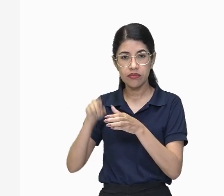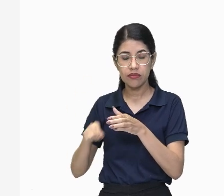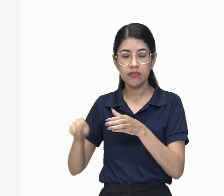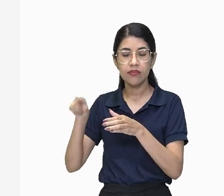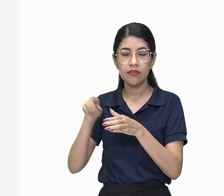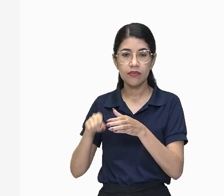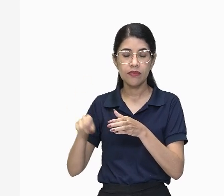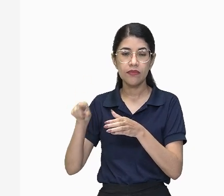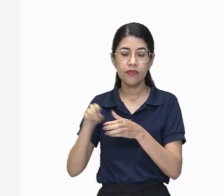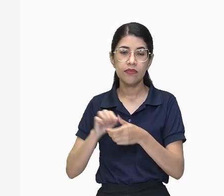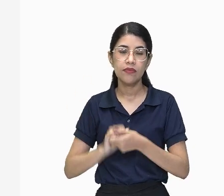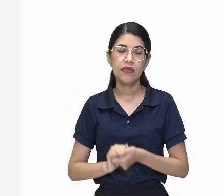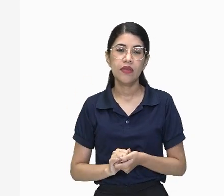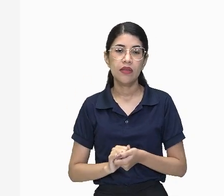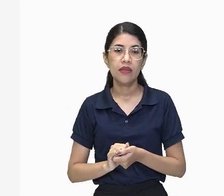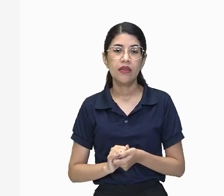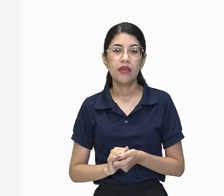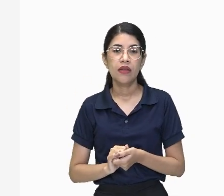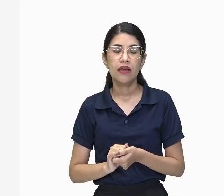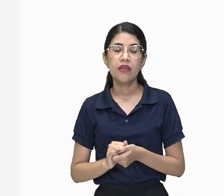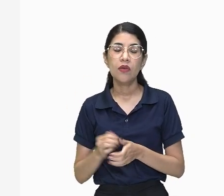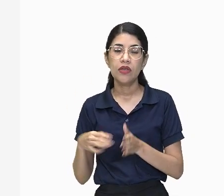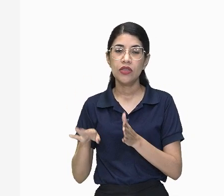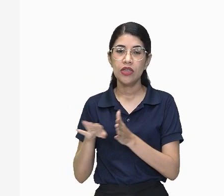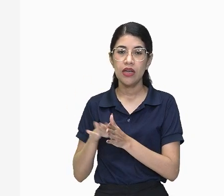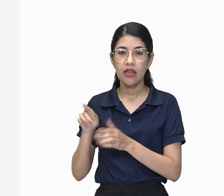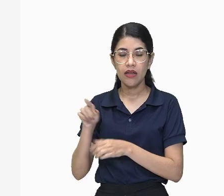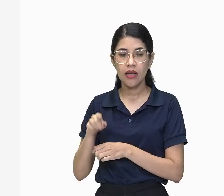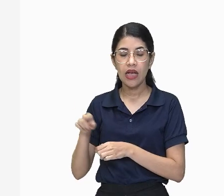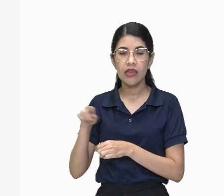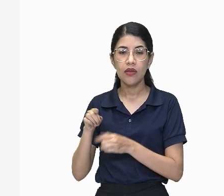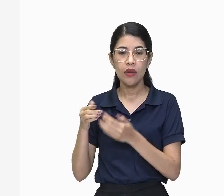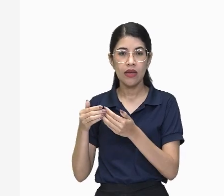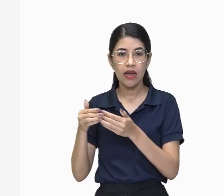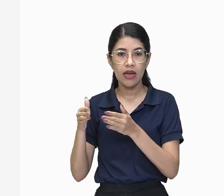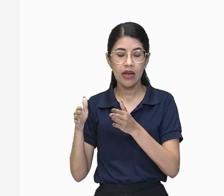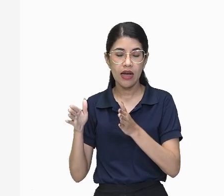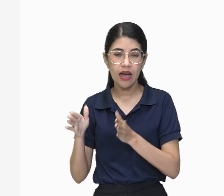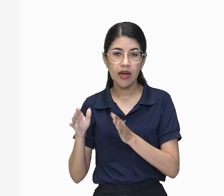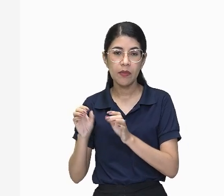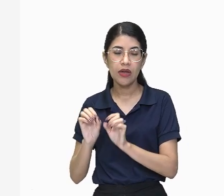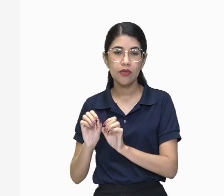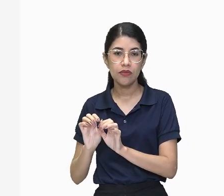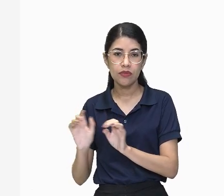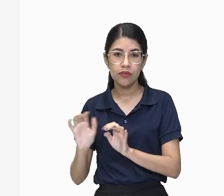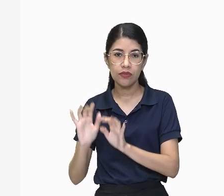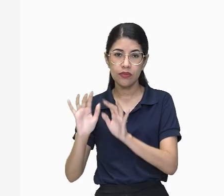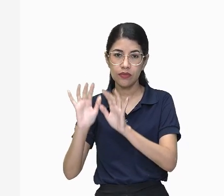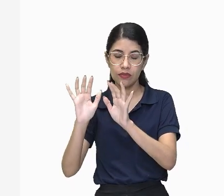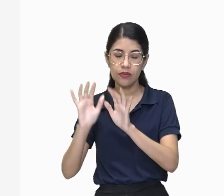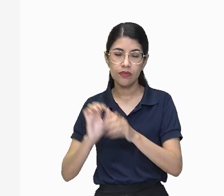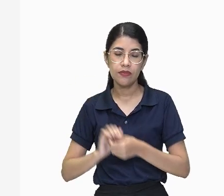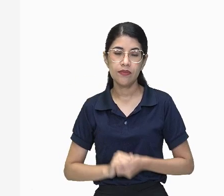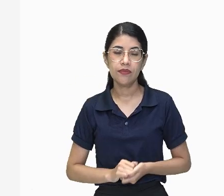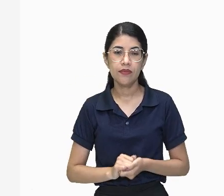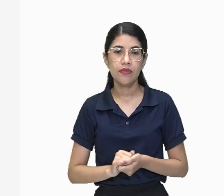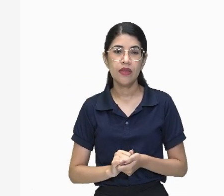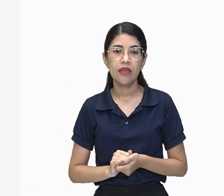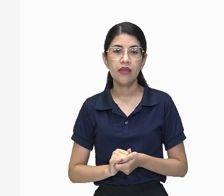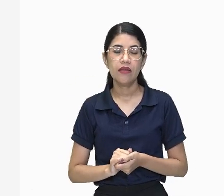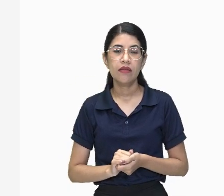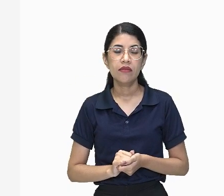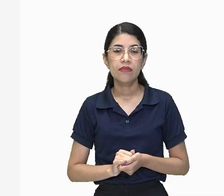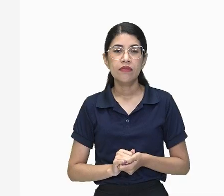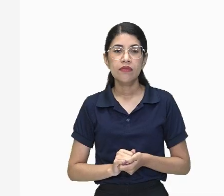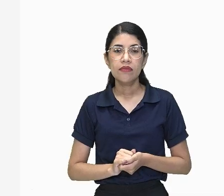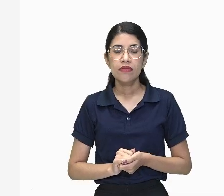o pistão alcança o extremo do cilindro, a válvula de saída se abre, liberando o vapor e o pistão, empurrado pela